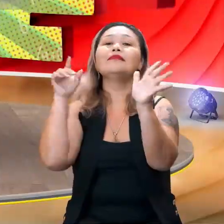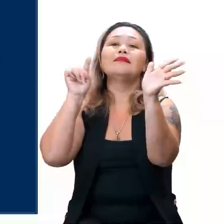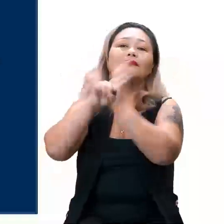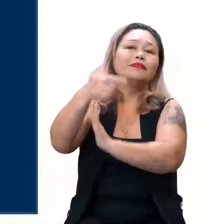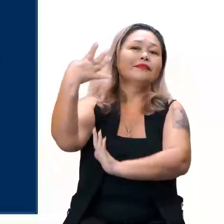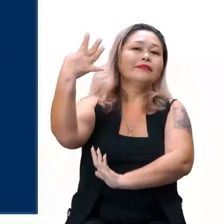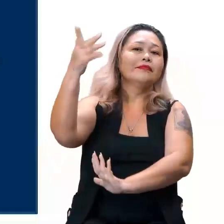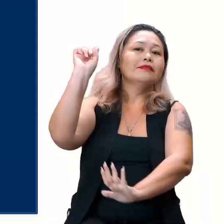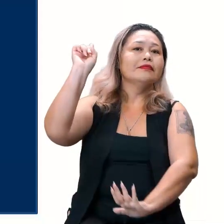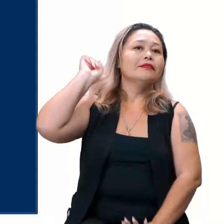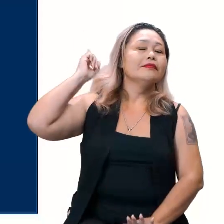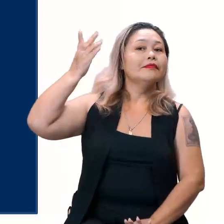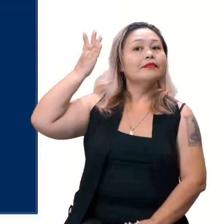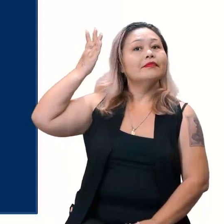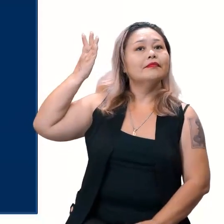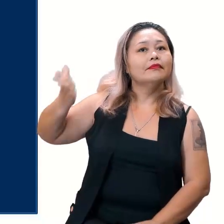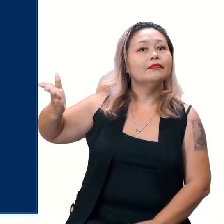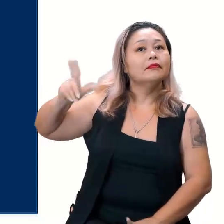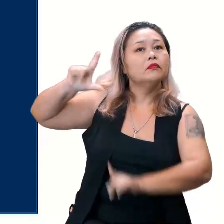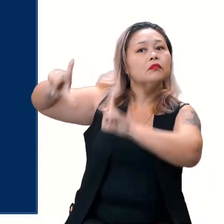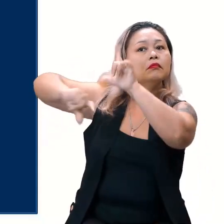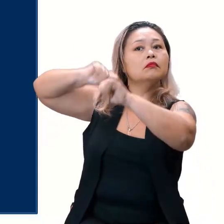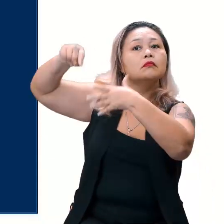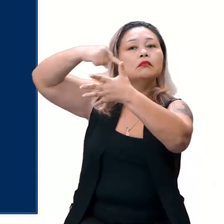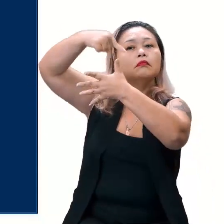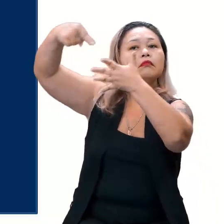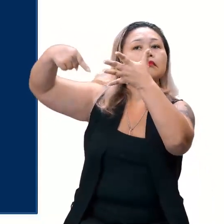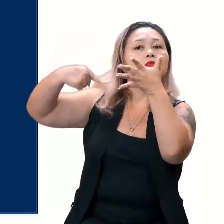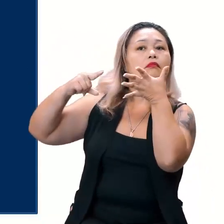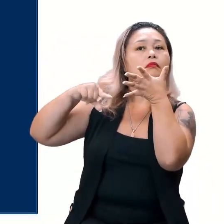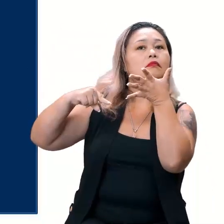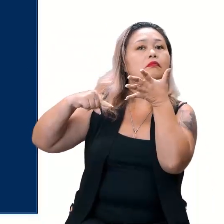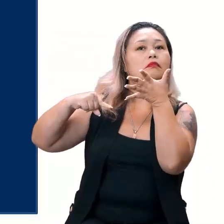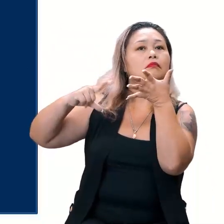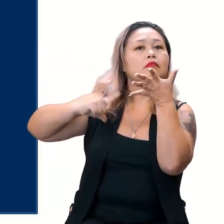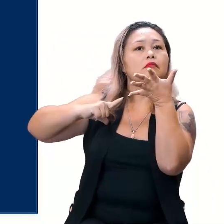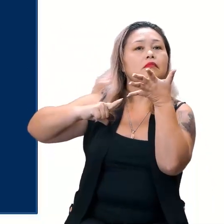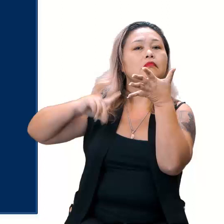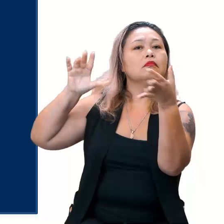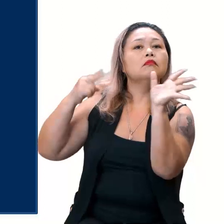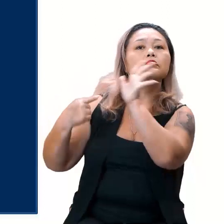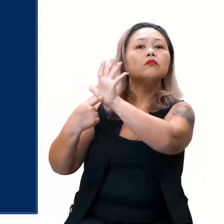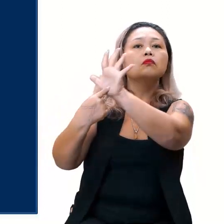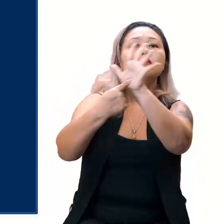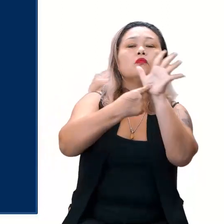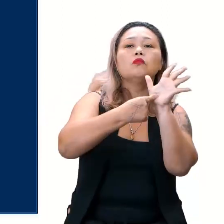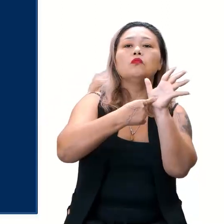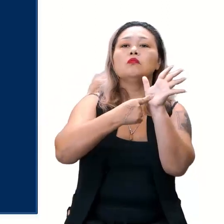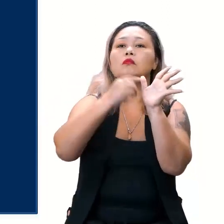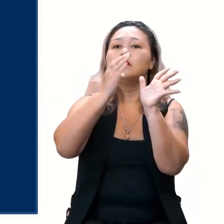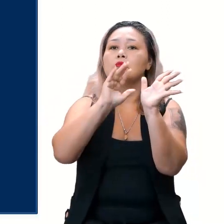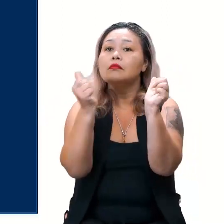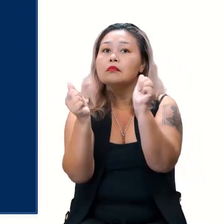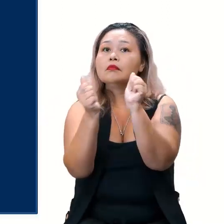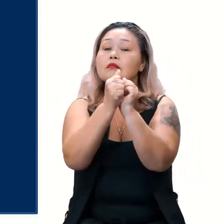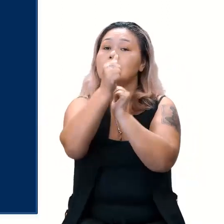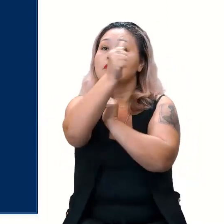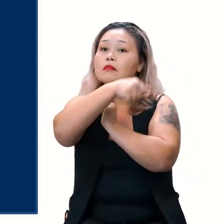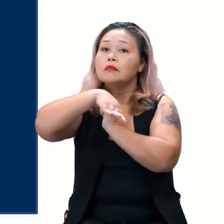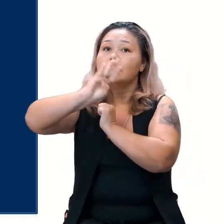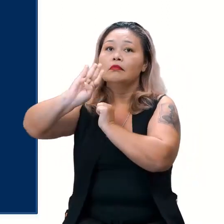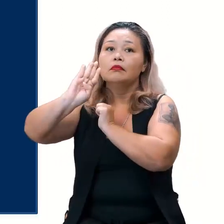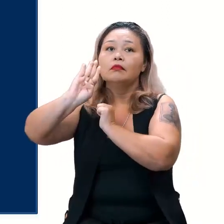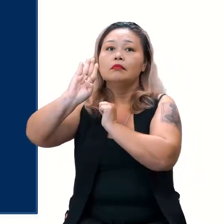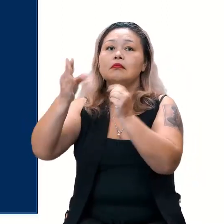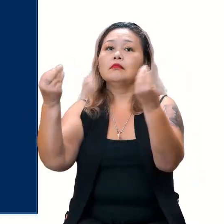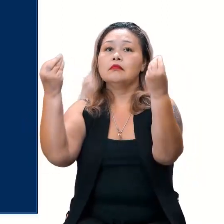lá. Escolha qual das alternativas mostram os coeficientes a e b